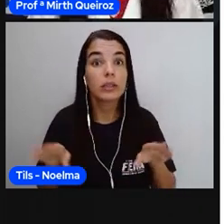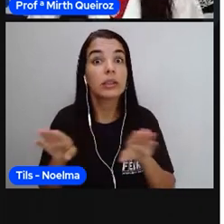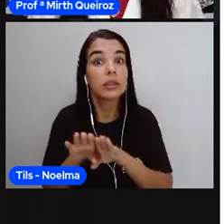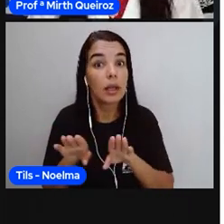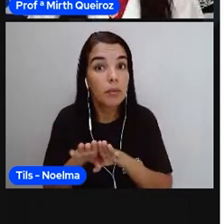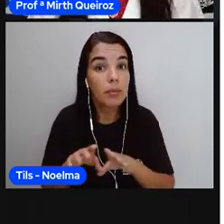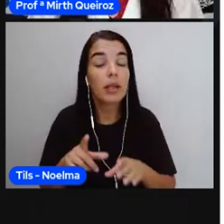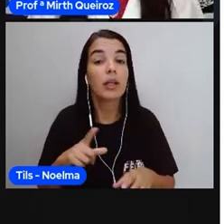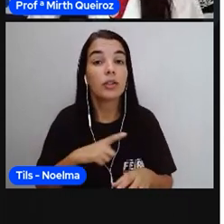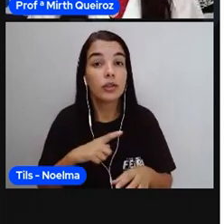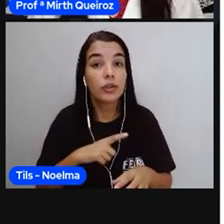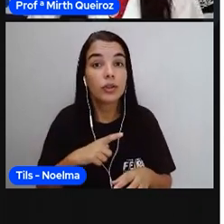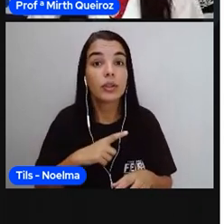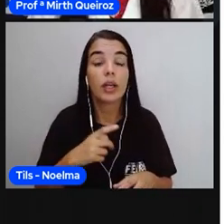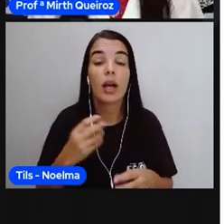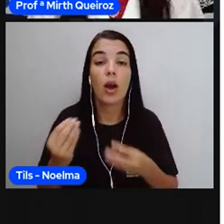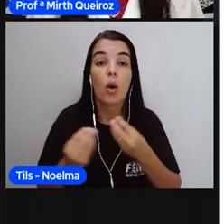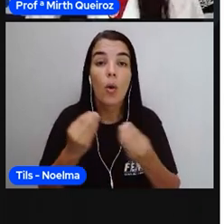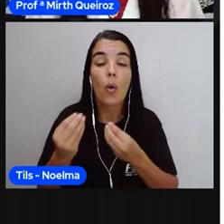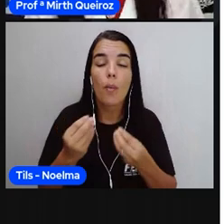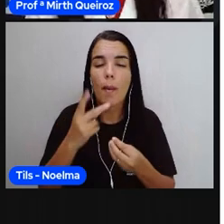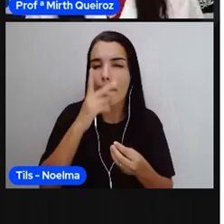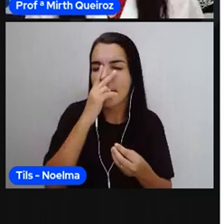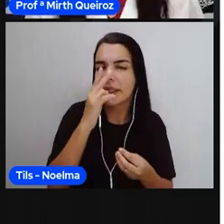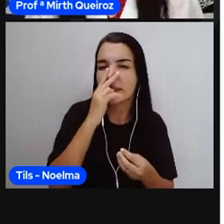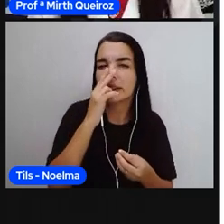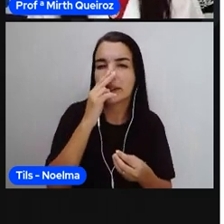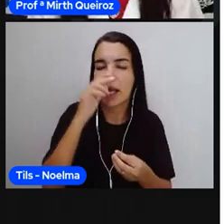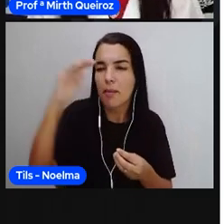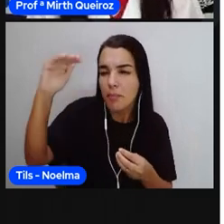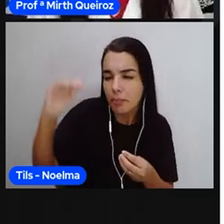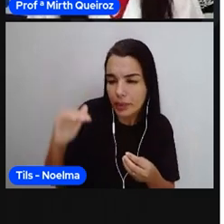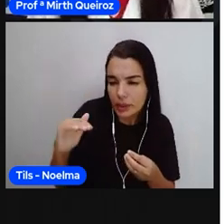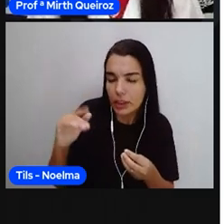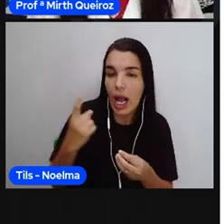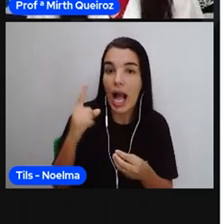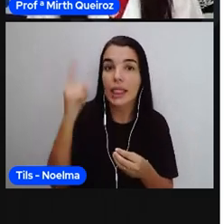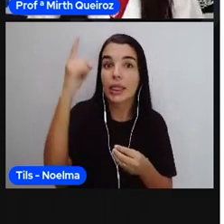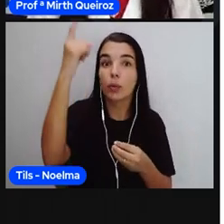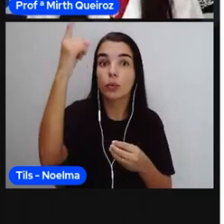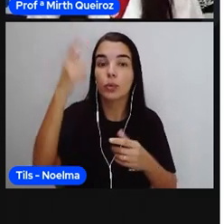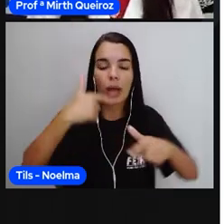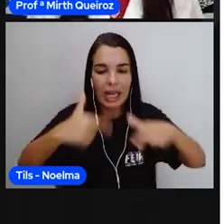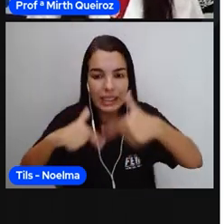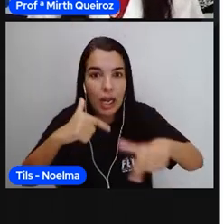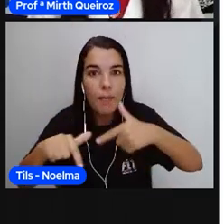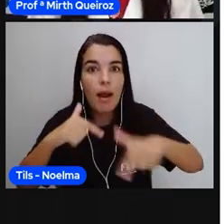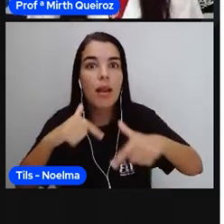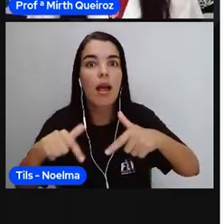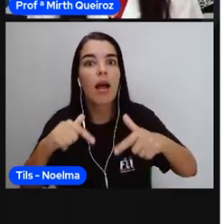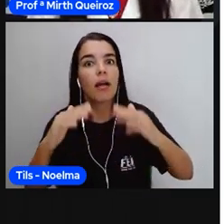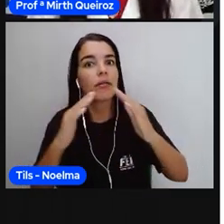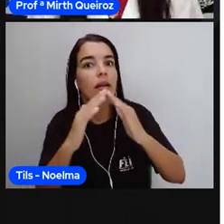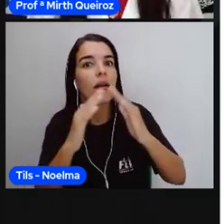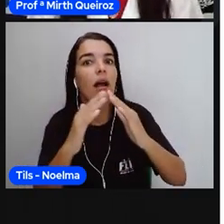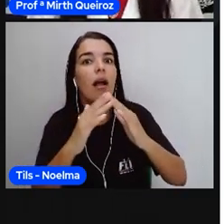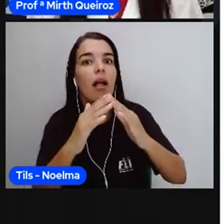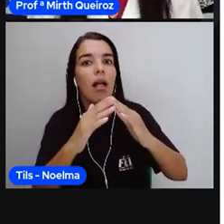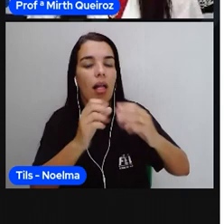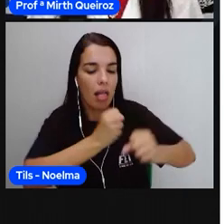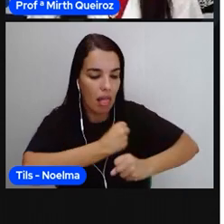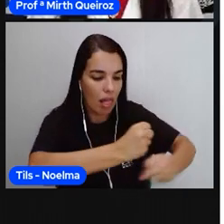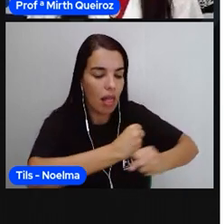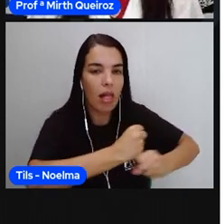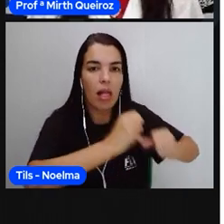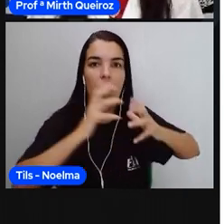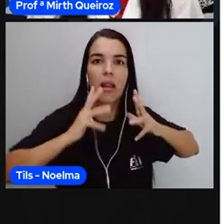eles eram tidos como miniaturas de adultos, né? para trabalhar nas casas, né? Como fazer os